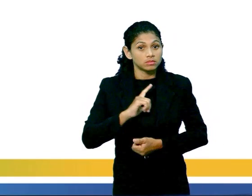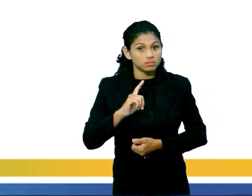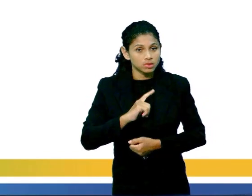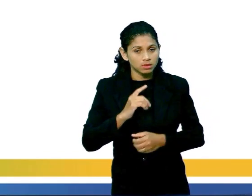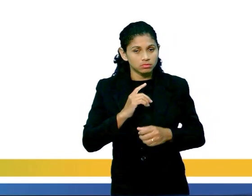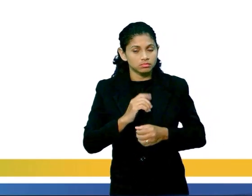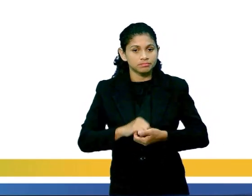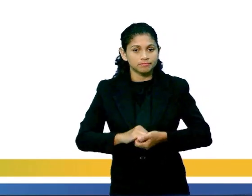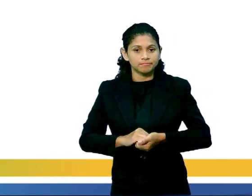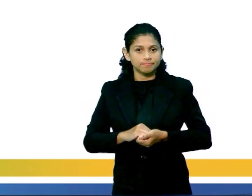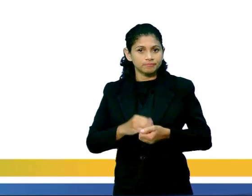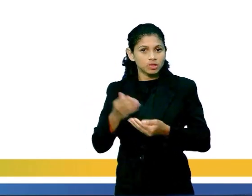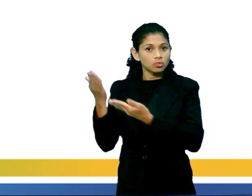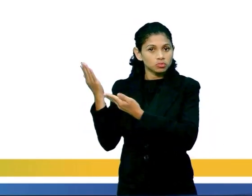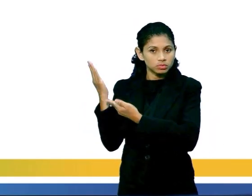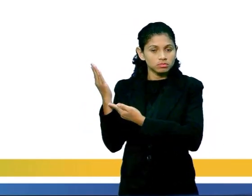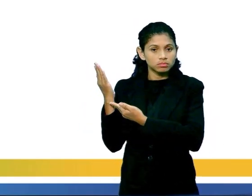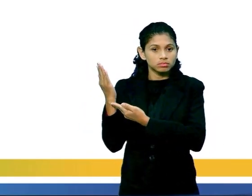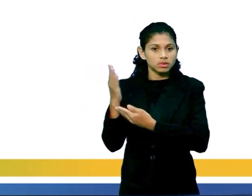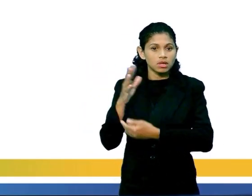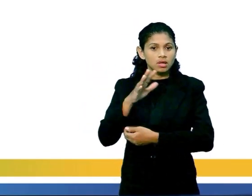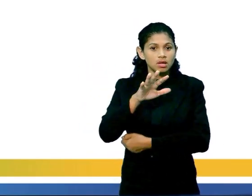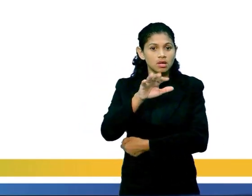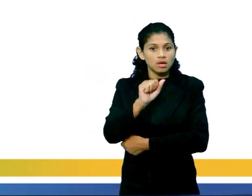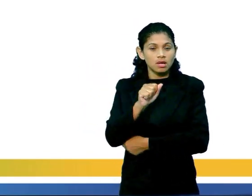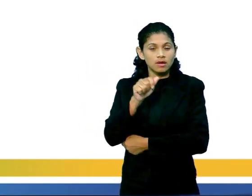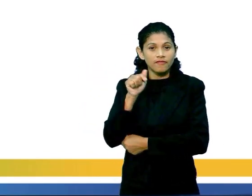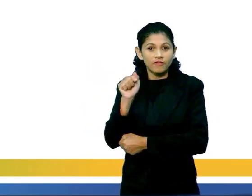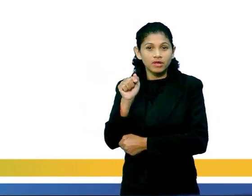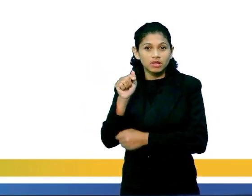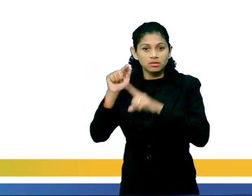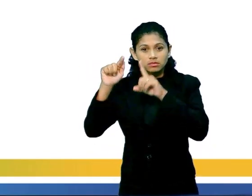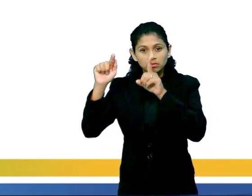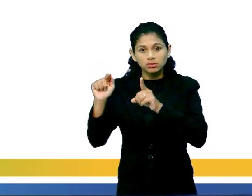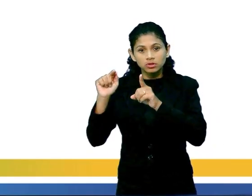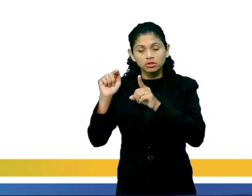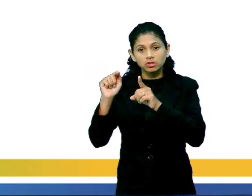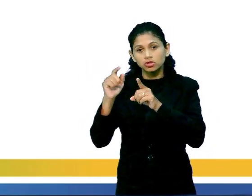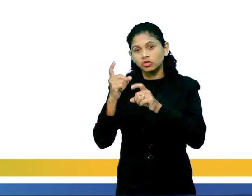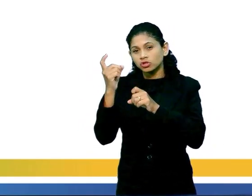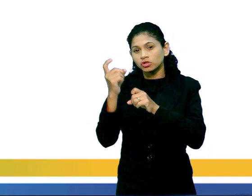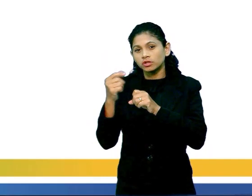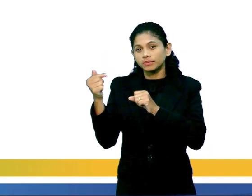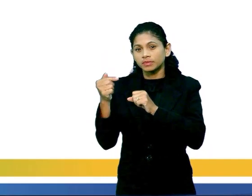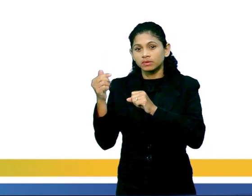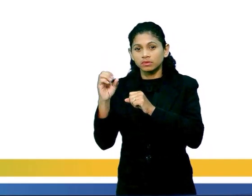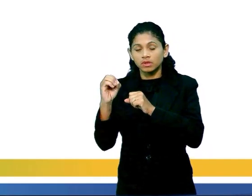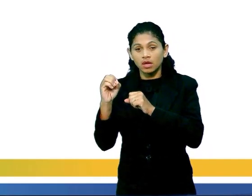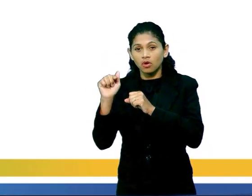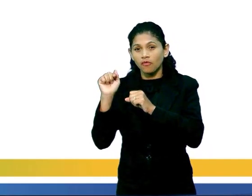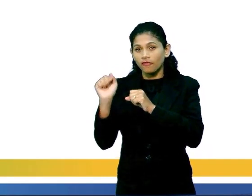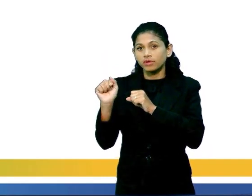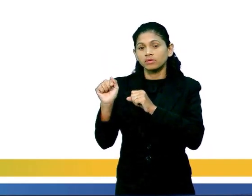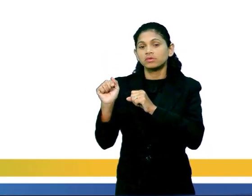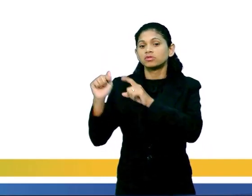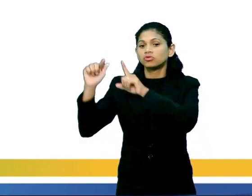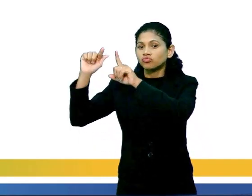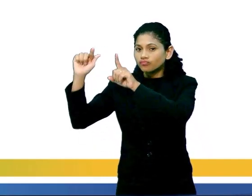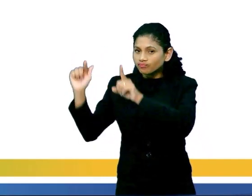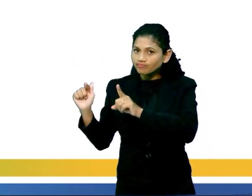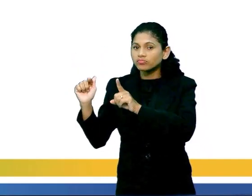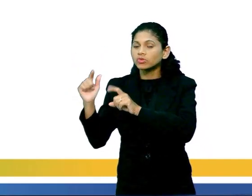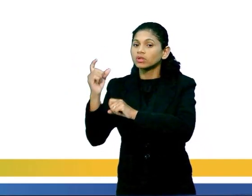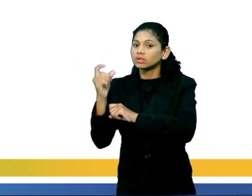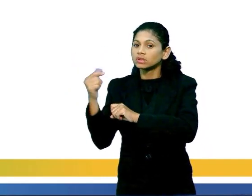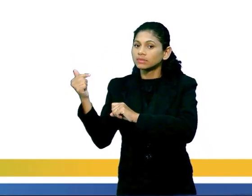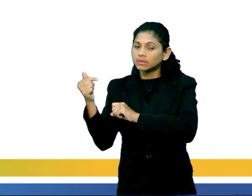cálculo. A vezes x menos 0 vezes x menos 150. Vamos lá. A